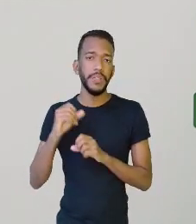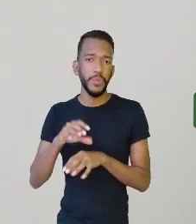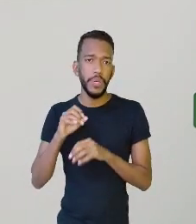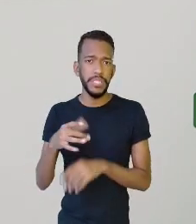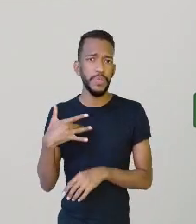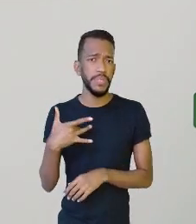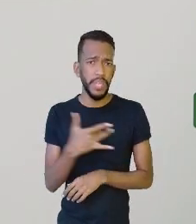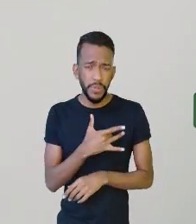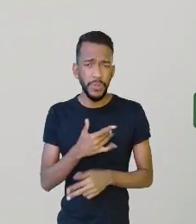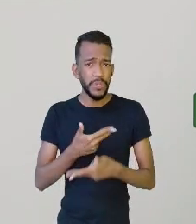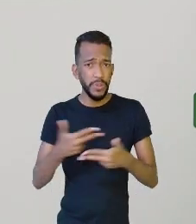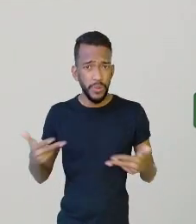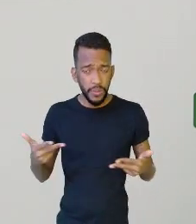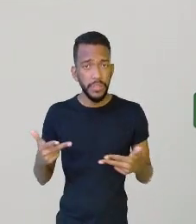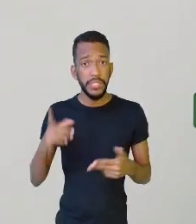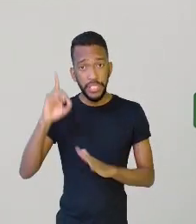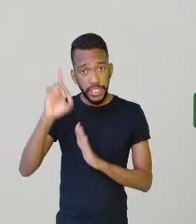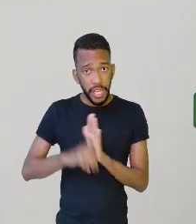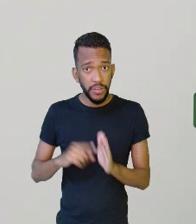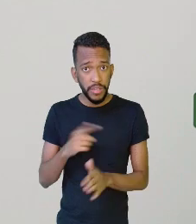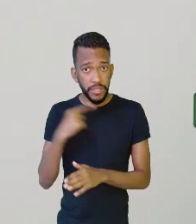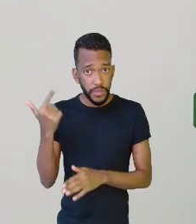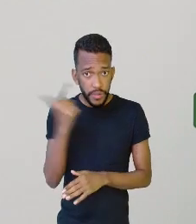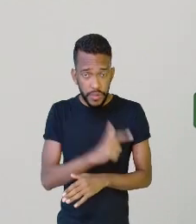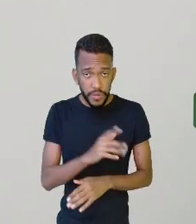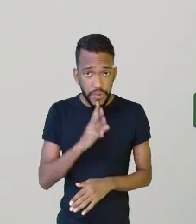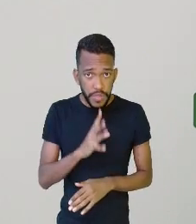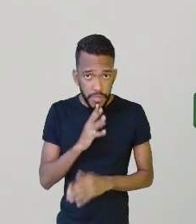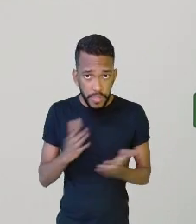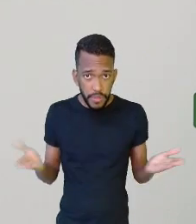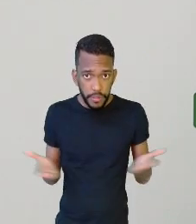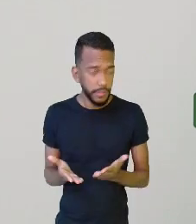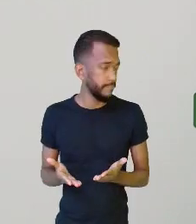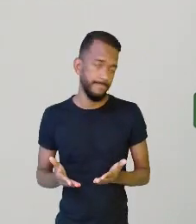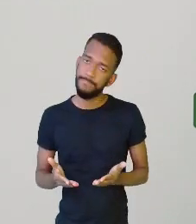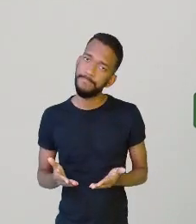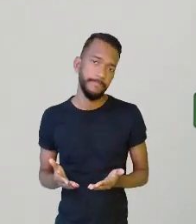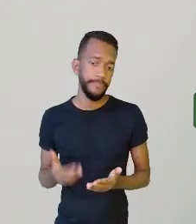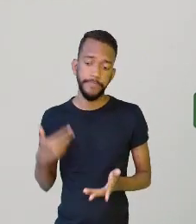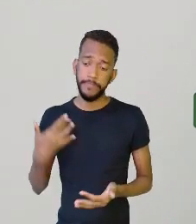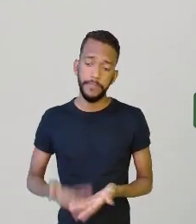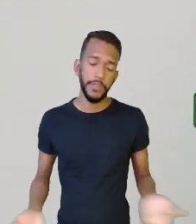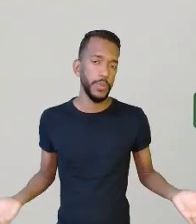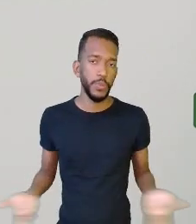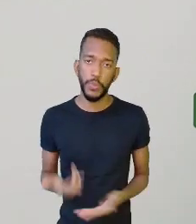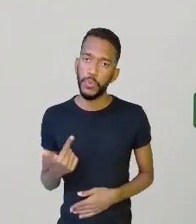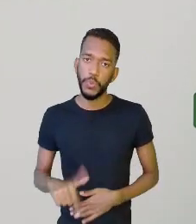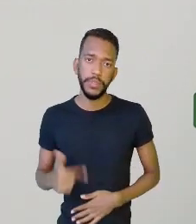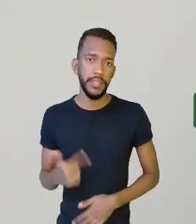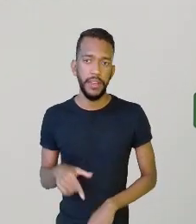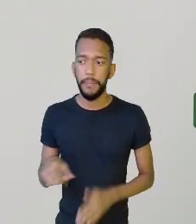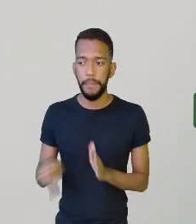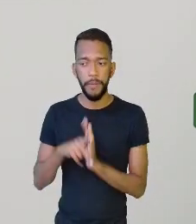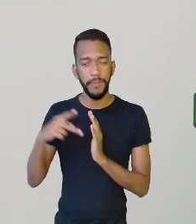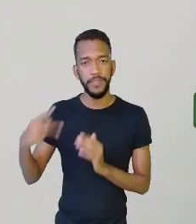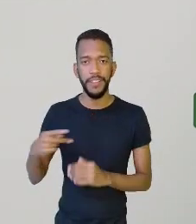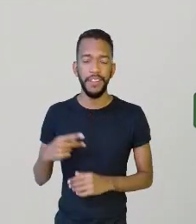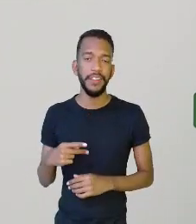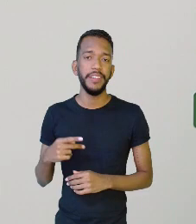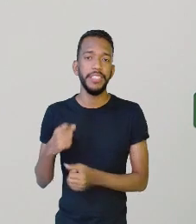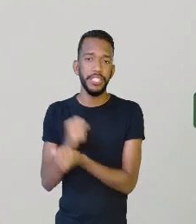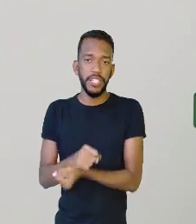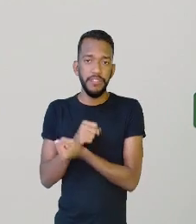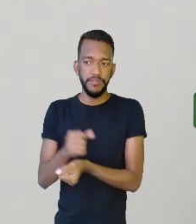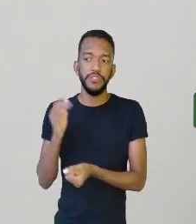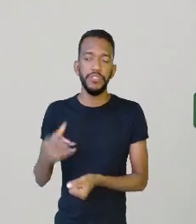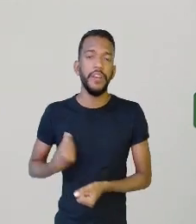esses direitos que nós conhecemos hoje, nessa época aí, não existiam para esses povos escravizados, que viviam de